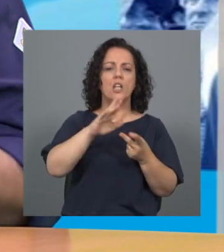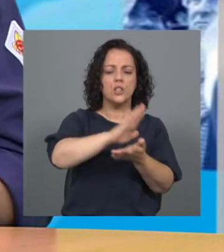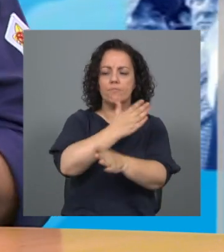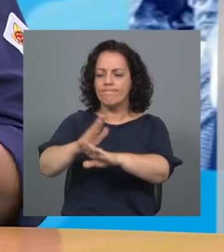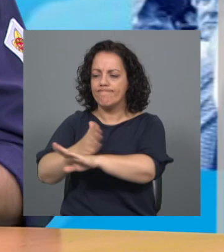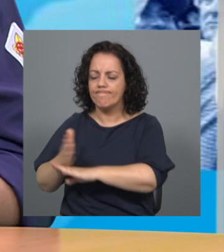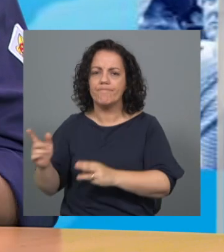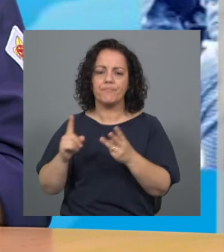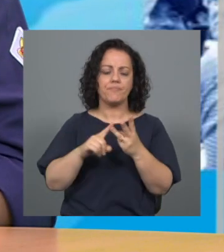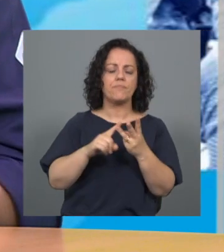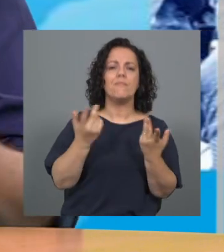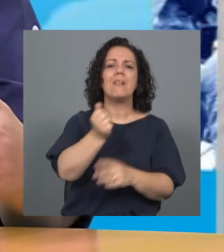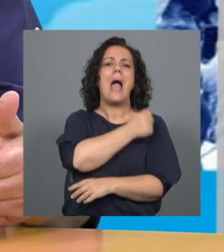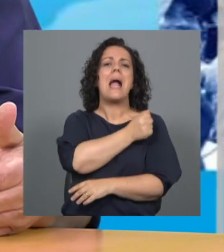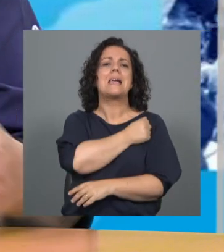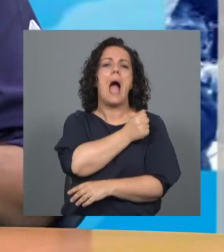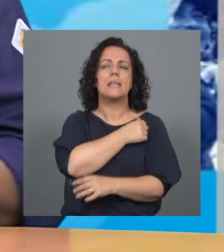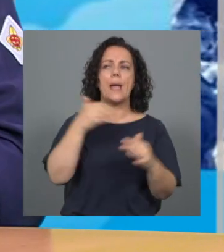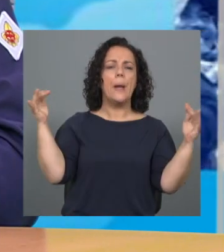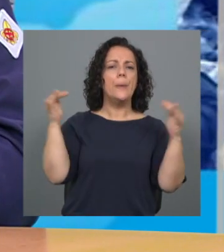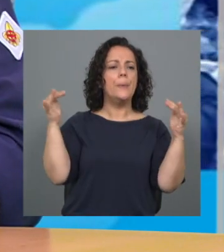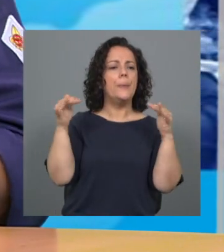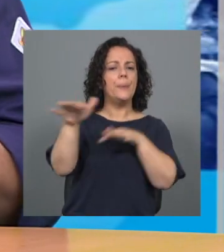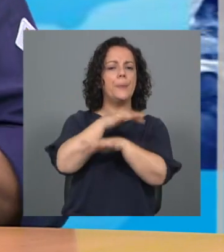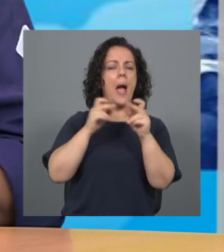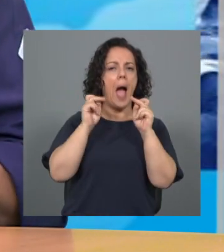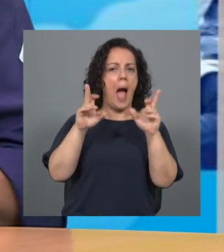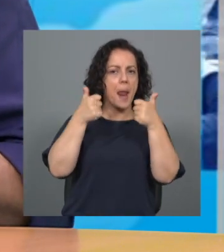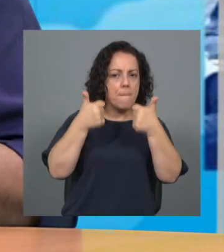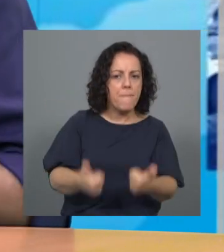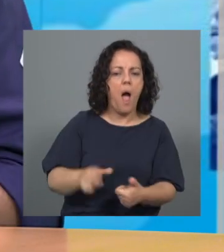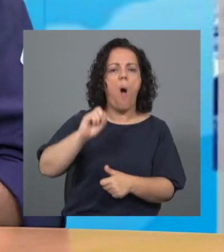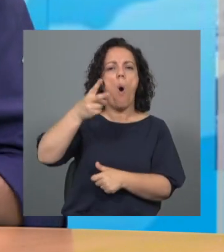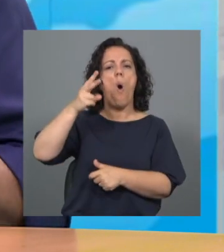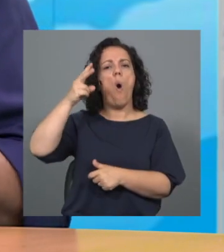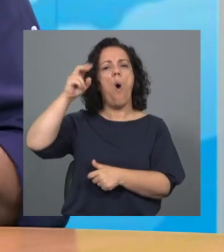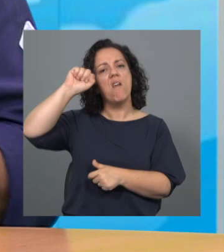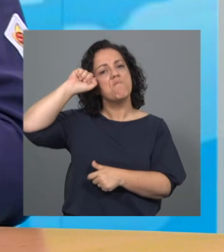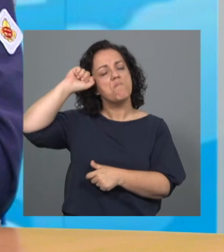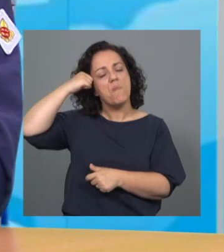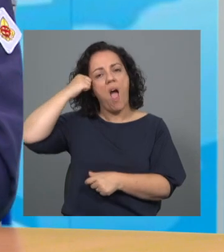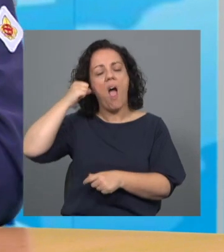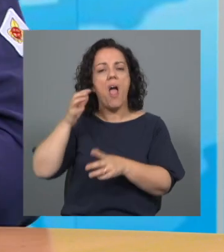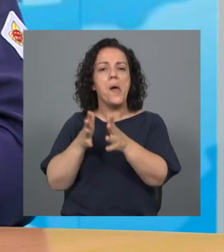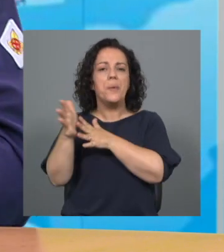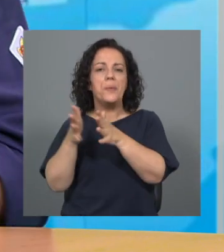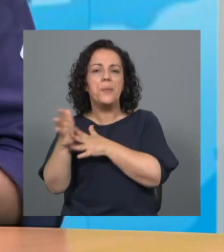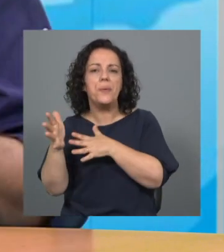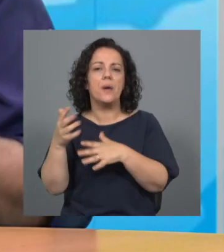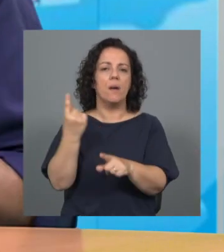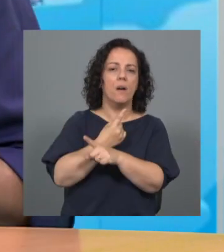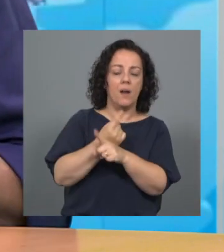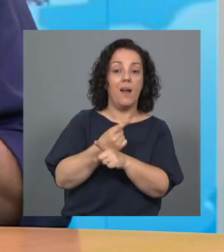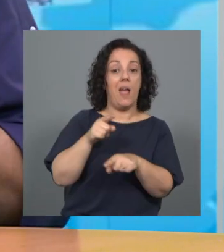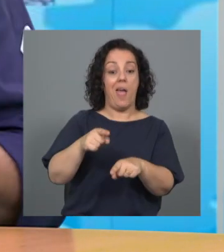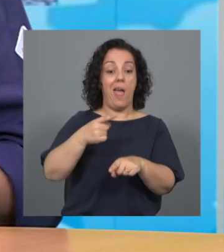a casa, se está realmente climatizada adequadamente, se não está a haver desperdício. Portanto, houve aqui uma série de áreas que deu para sensibilizar e aproveitarmos este momento que